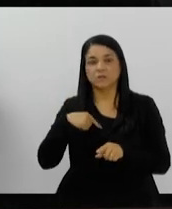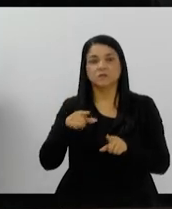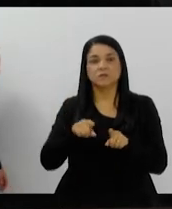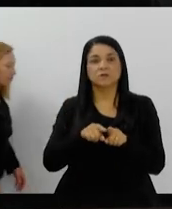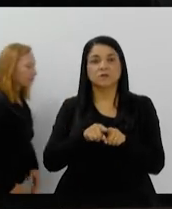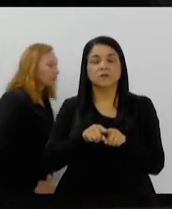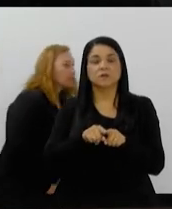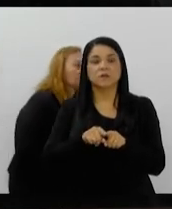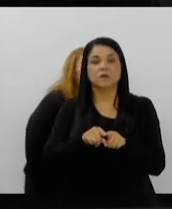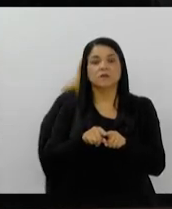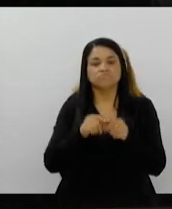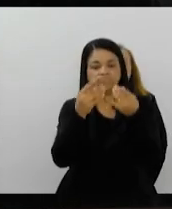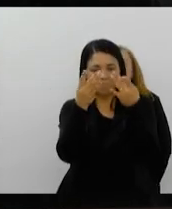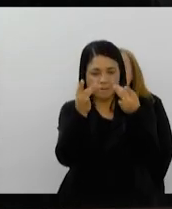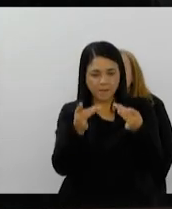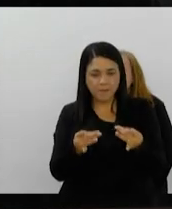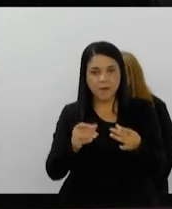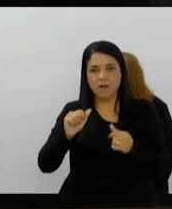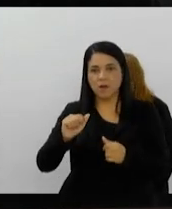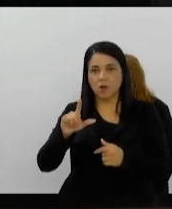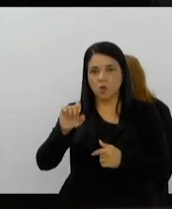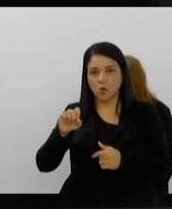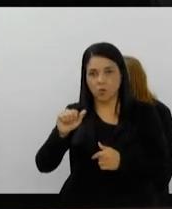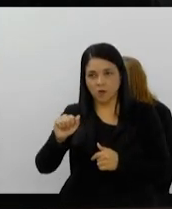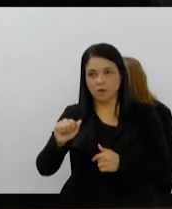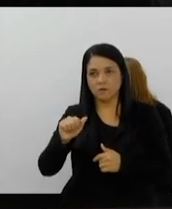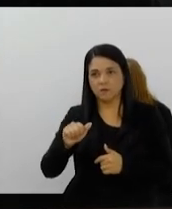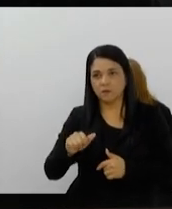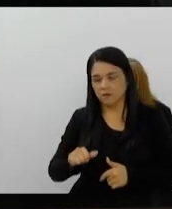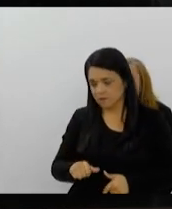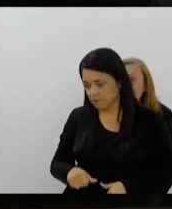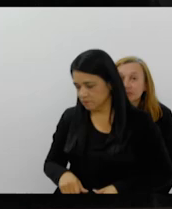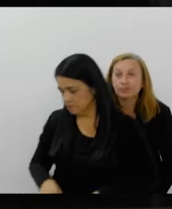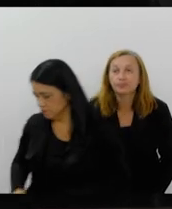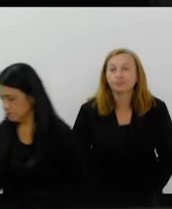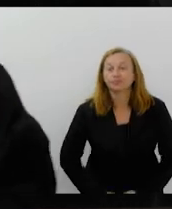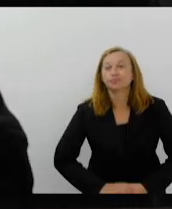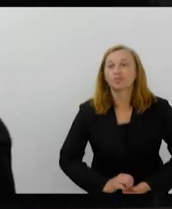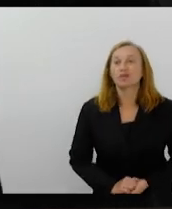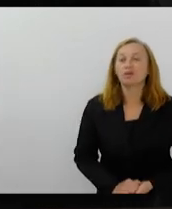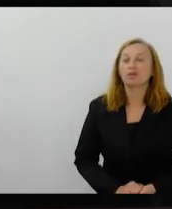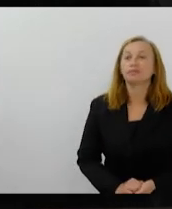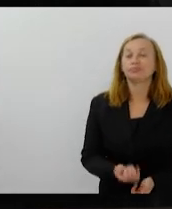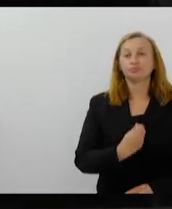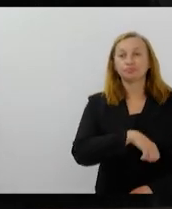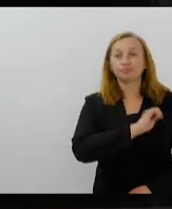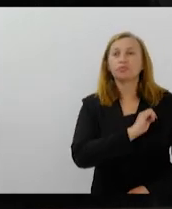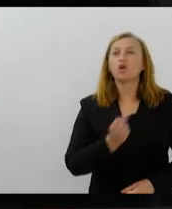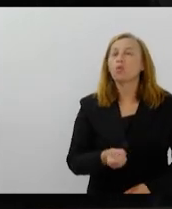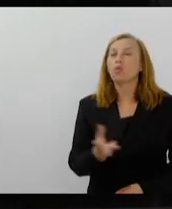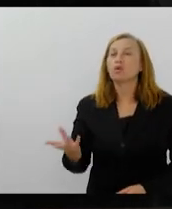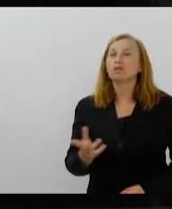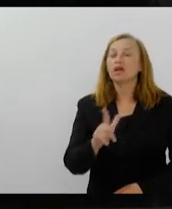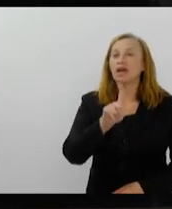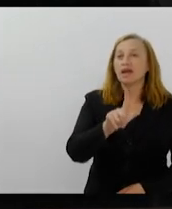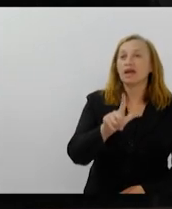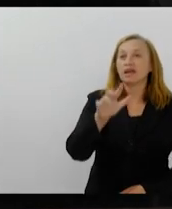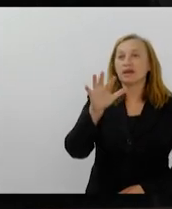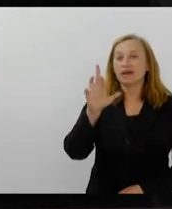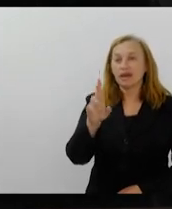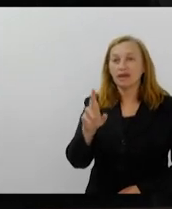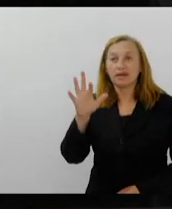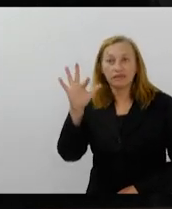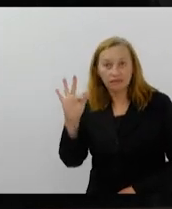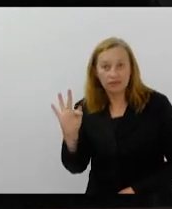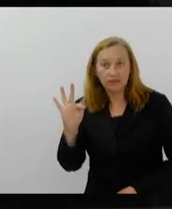da LOA, a gente percebe sim o quanto que o regime de recuperação fiscal, o quanto que o RRF